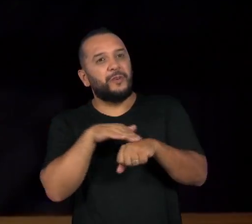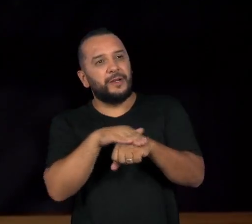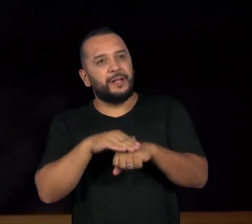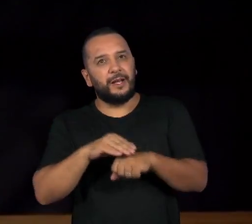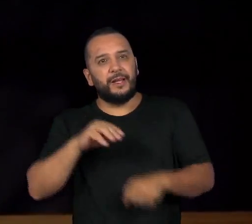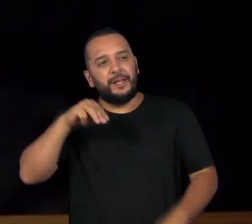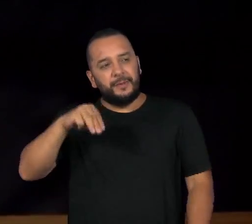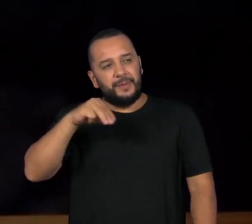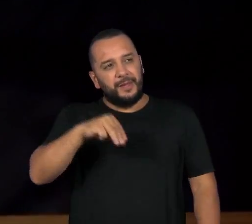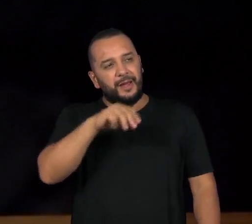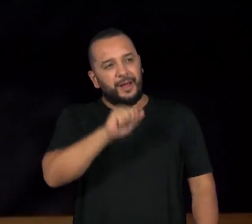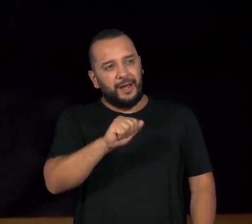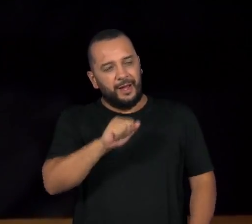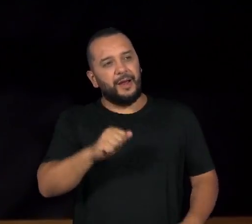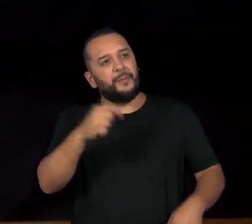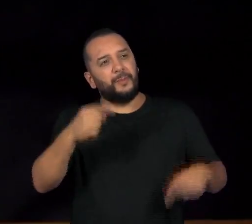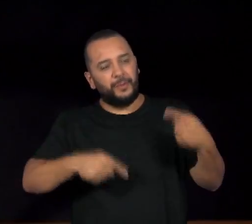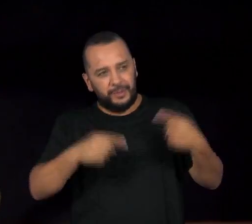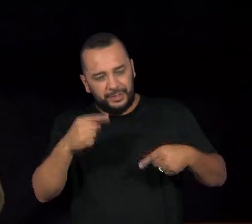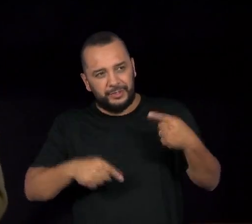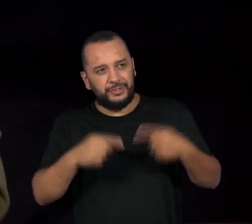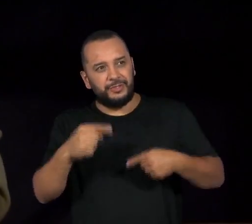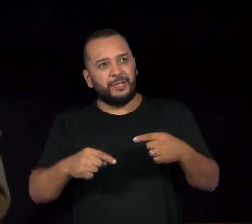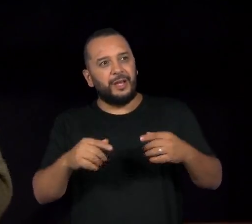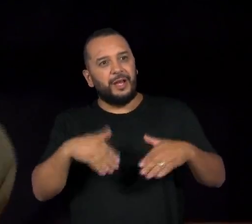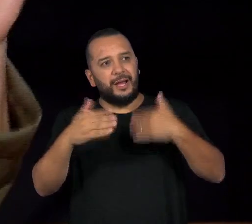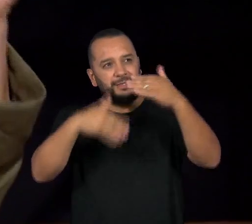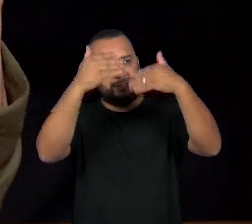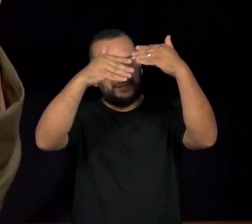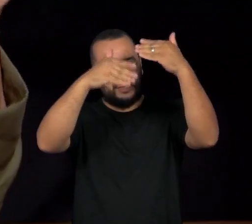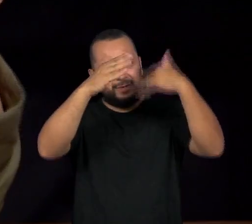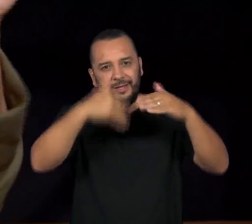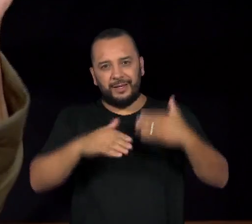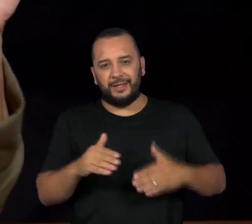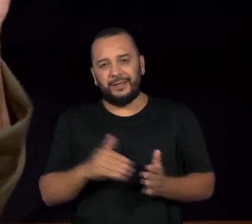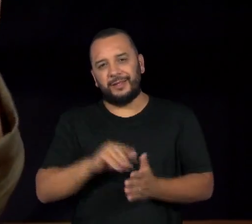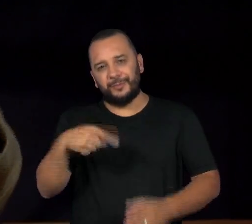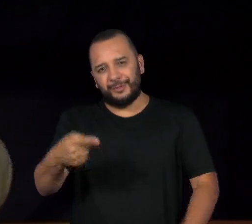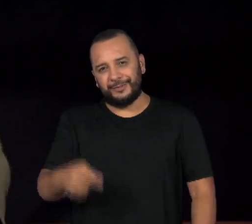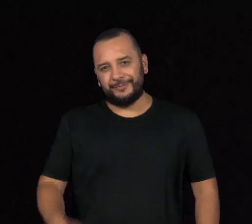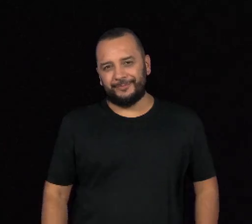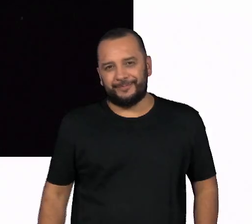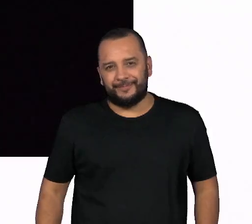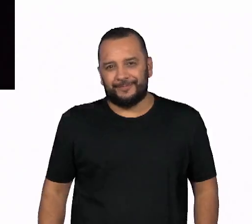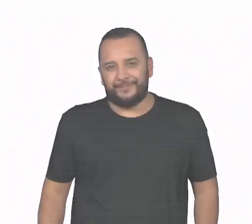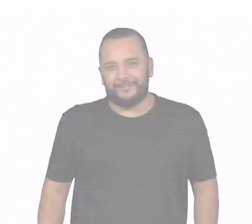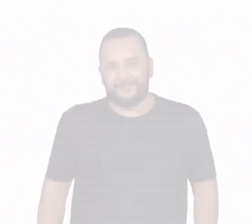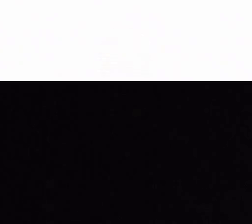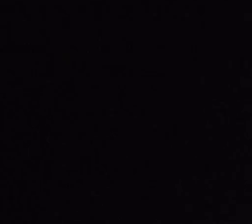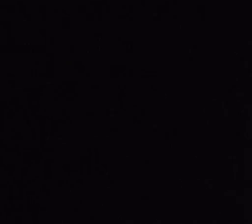MMA, política, ascensão e queda de astros. Até loguinho.